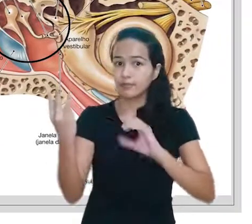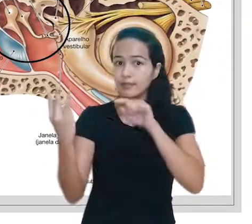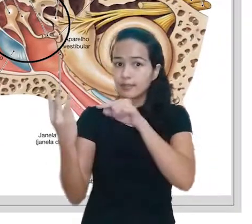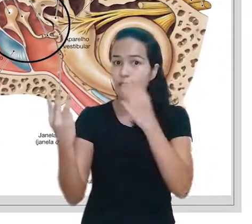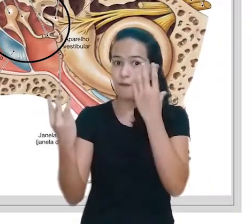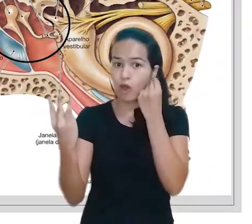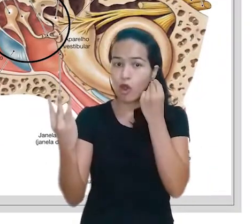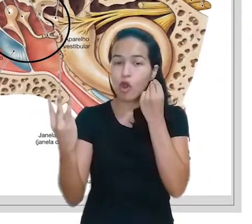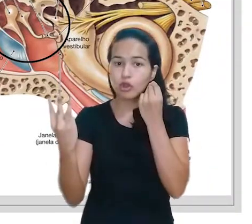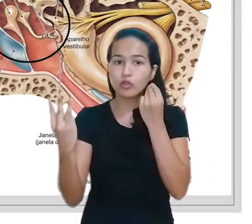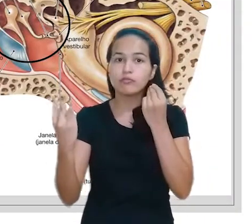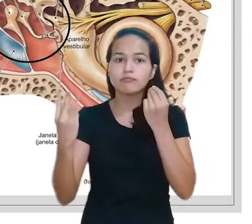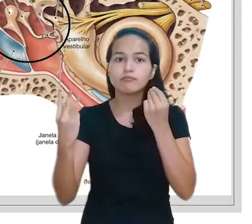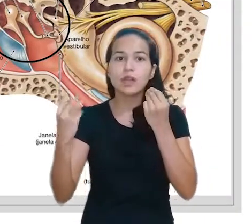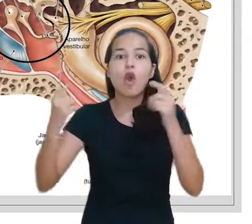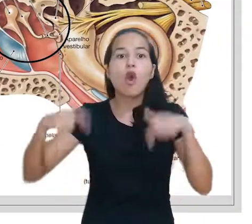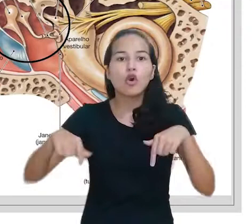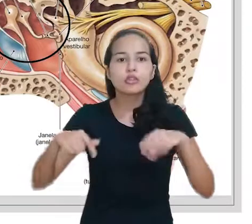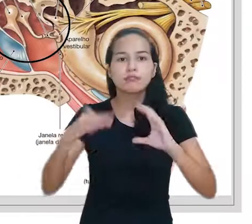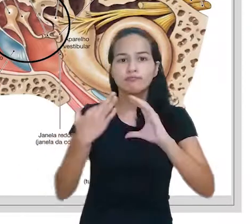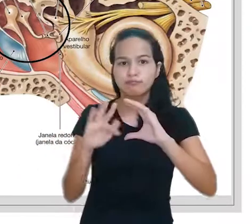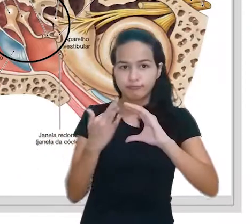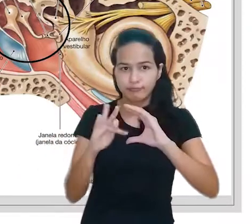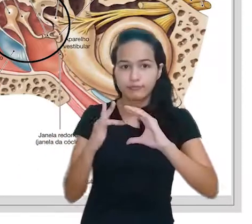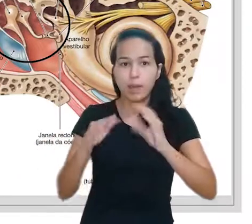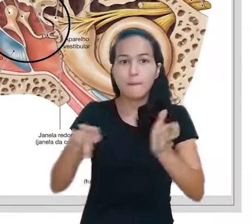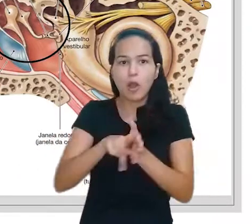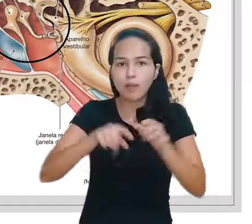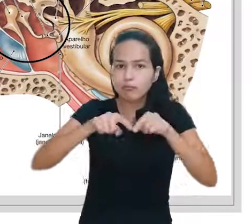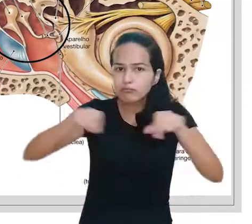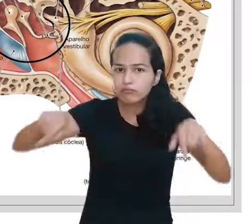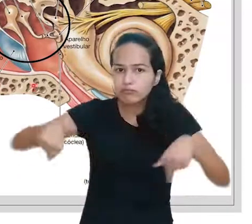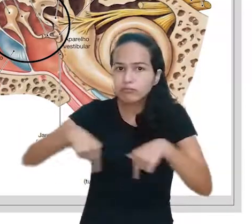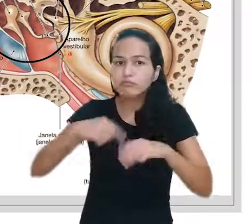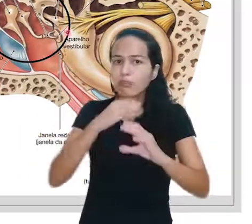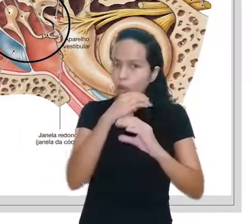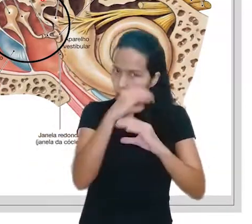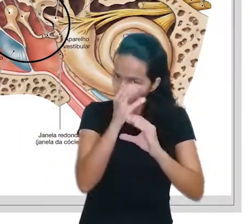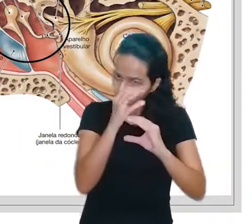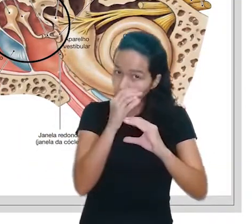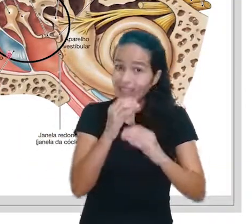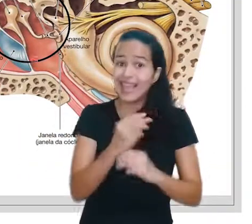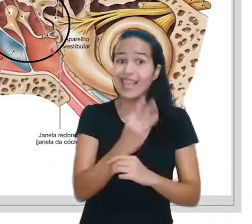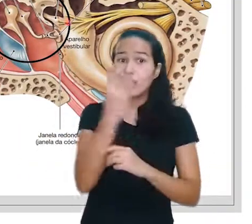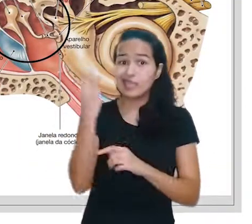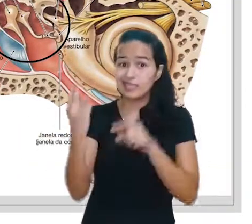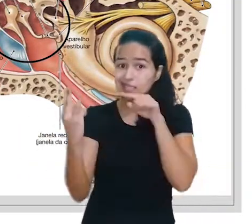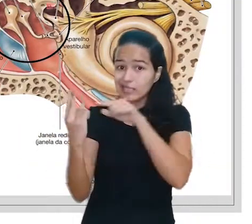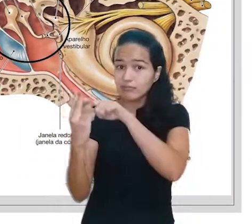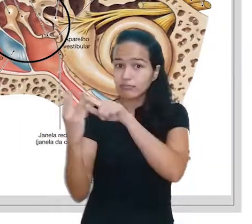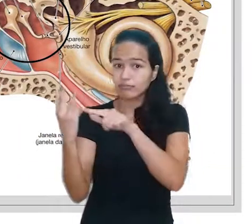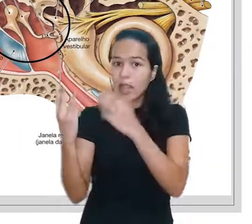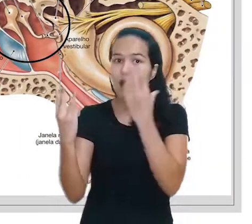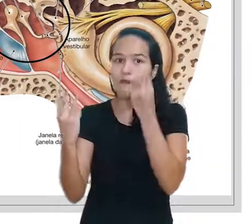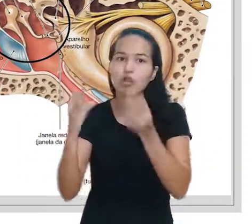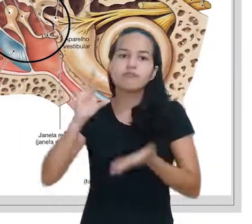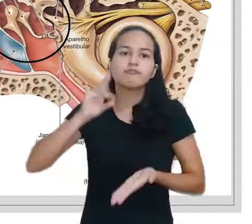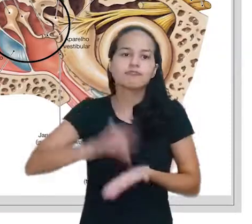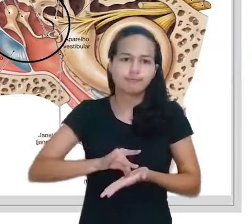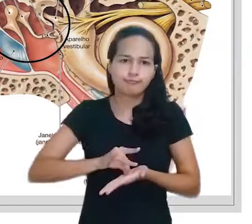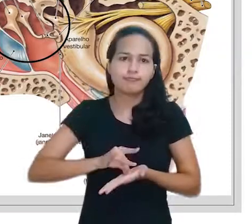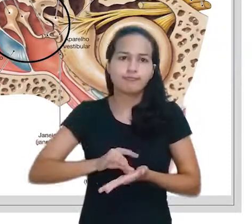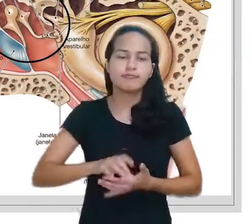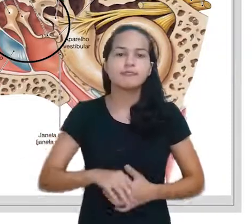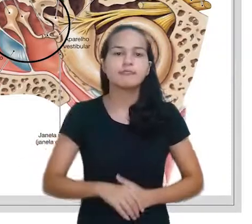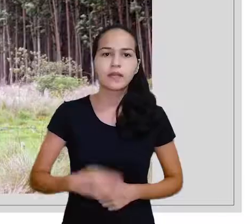retirada lá do Laboratório de Anatomia do SESMAC, que no desenho, e aqui a